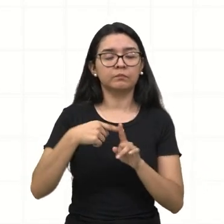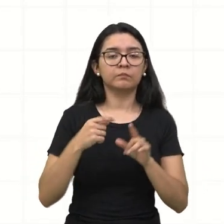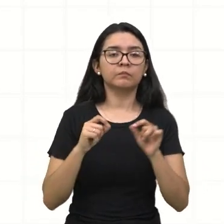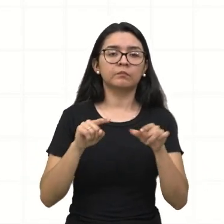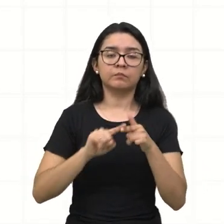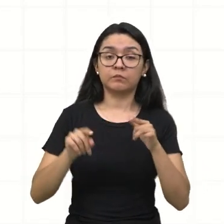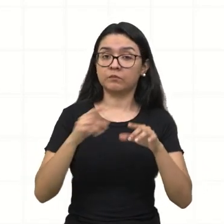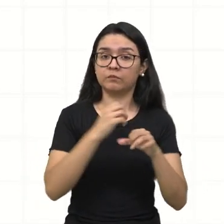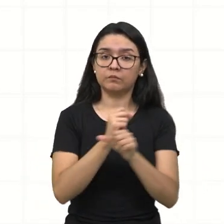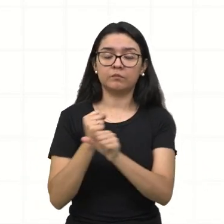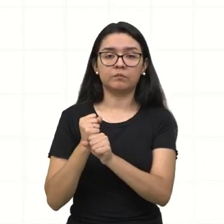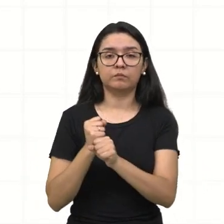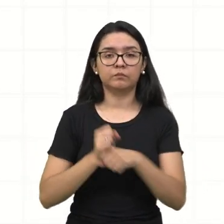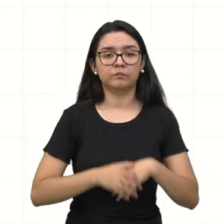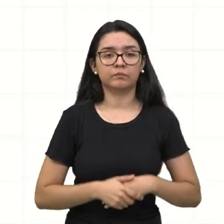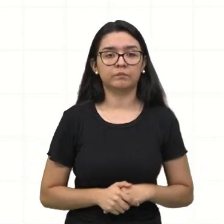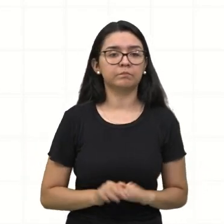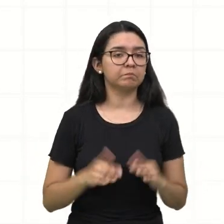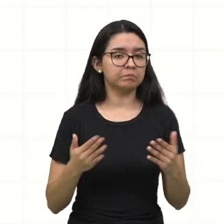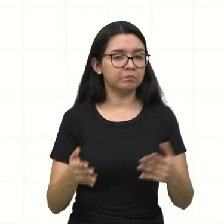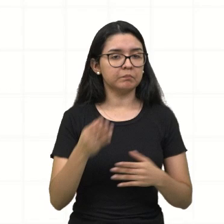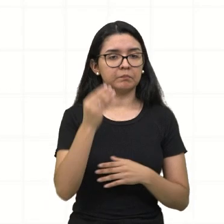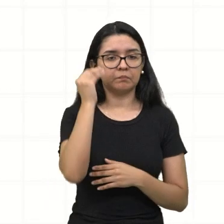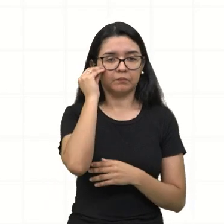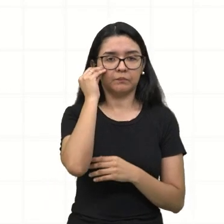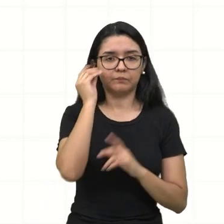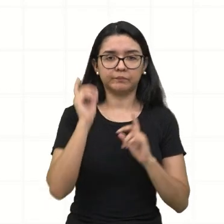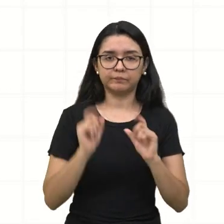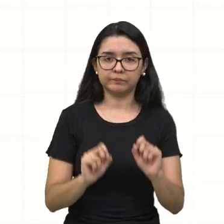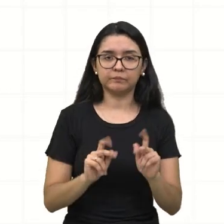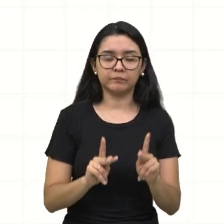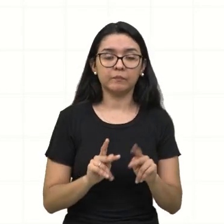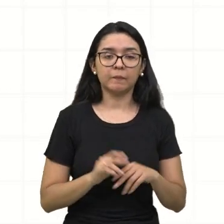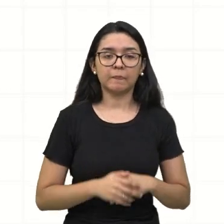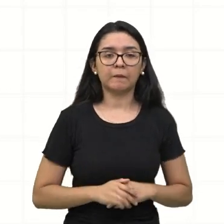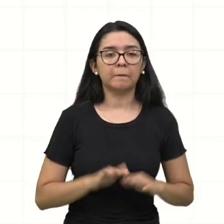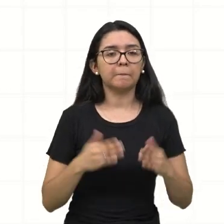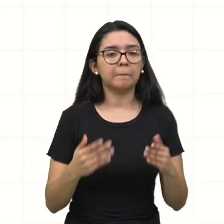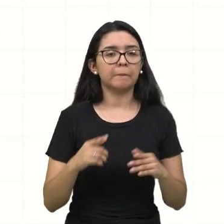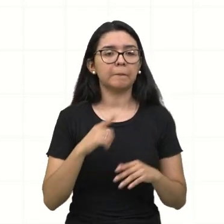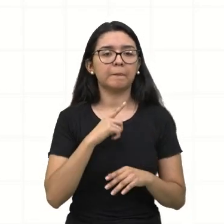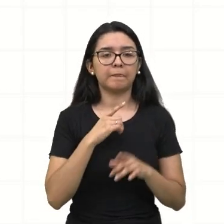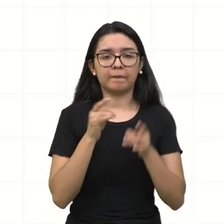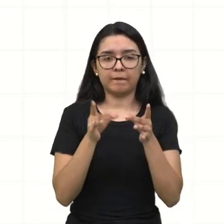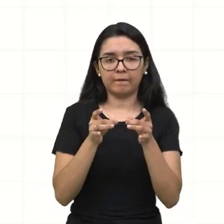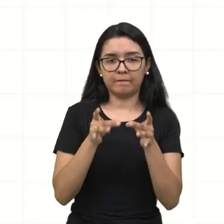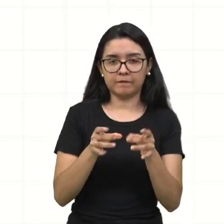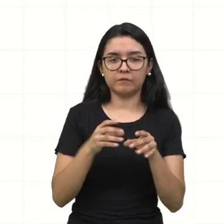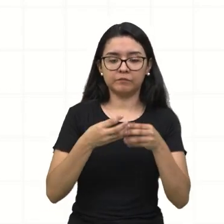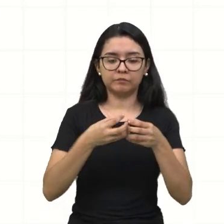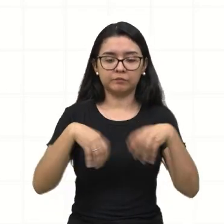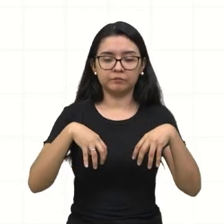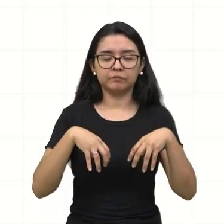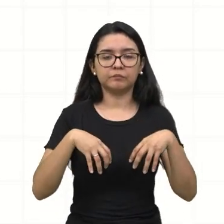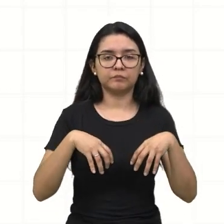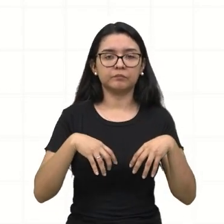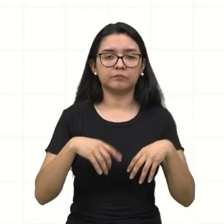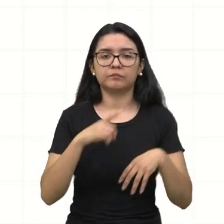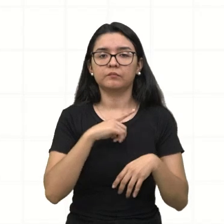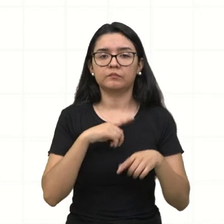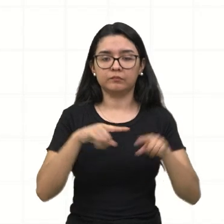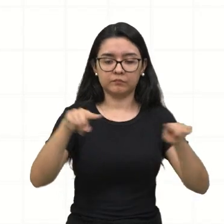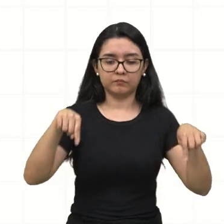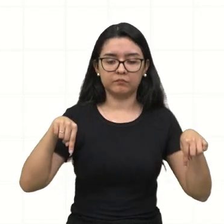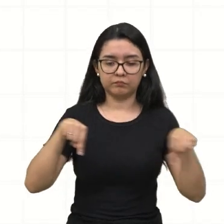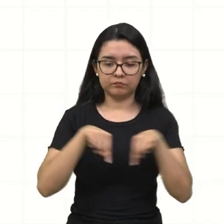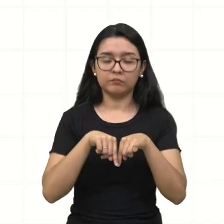do problema. Então, olha só, nós temos que a venda dos ovos no atacado geralmente é feita em caixa com